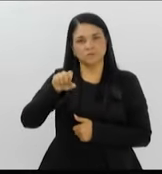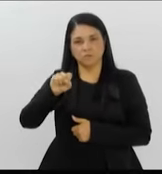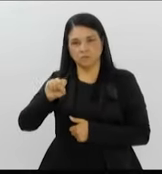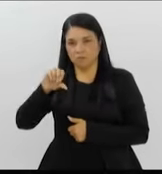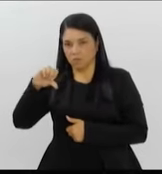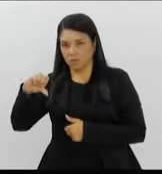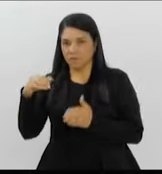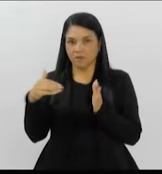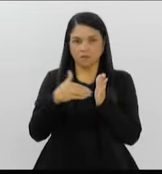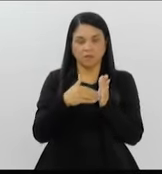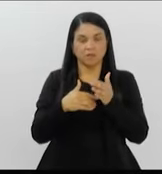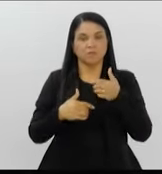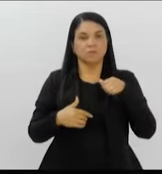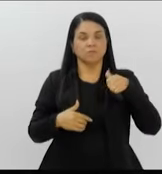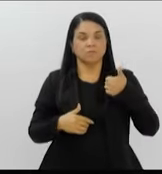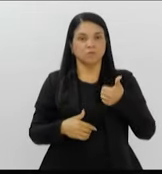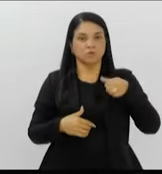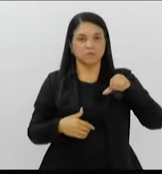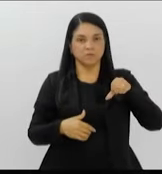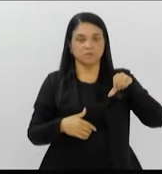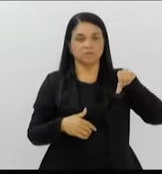nos 2 últimos anos...